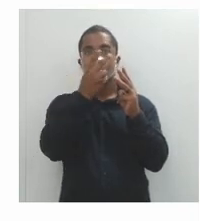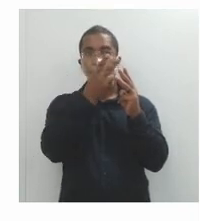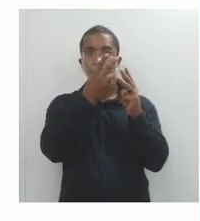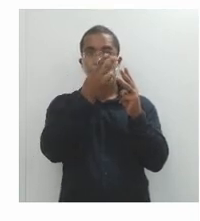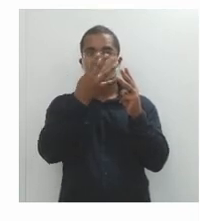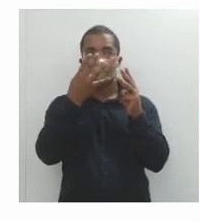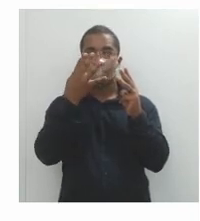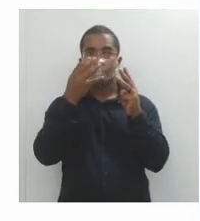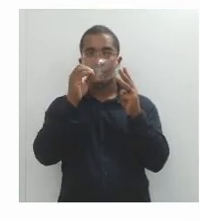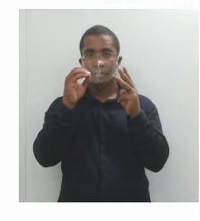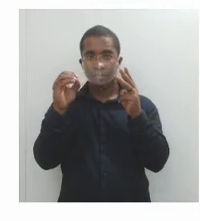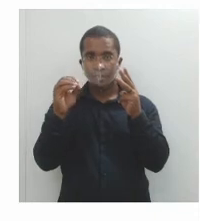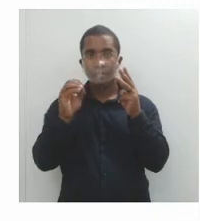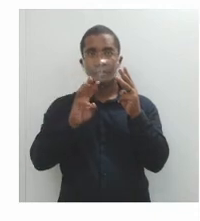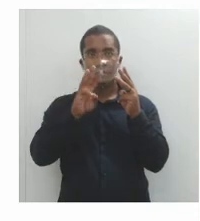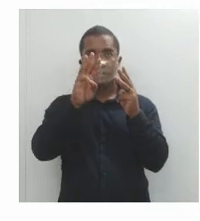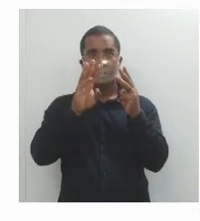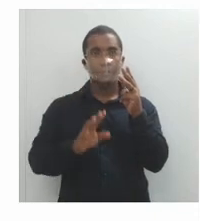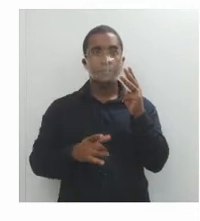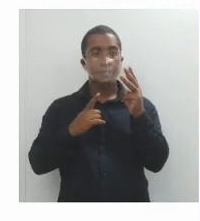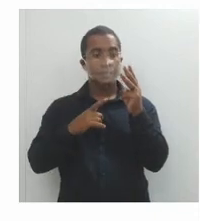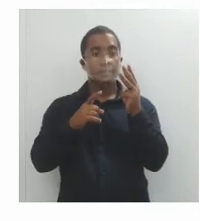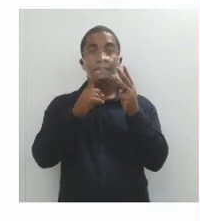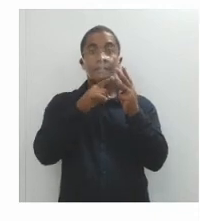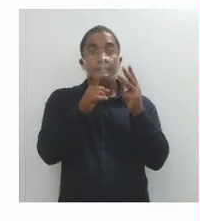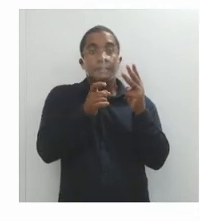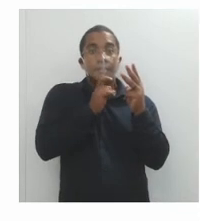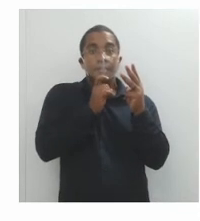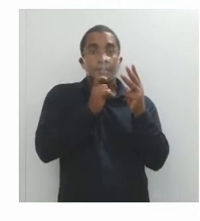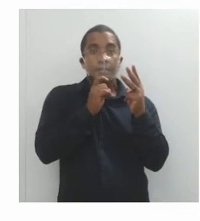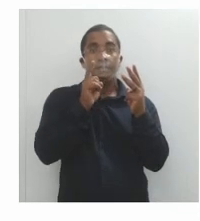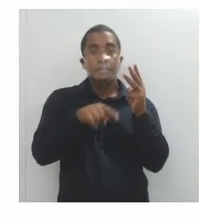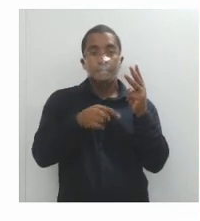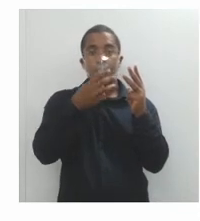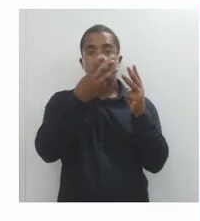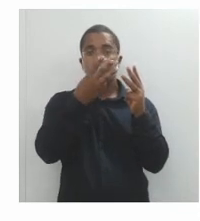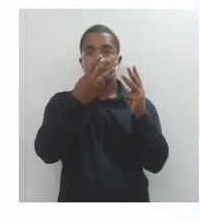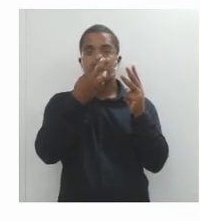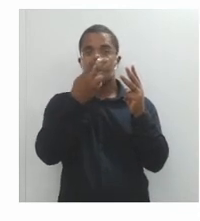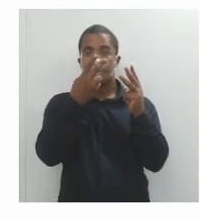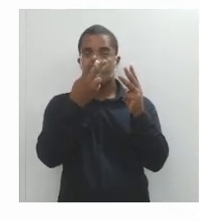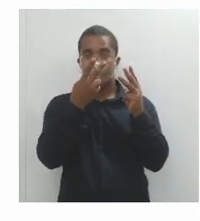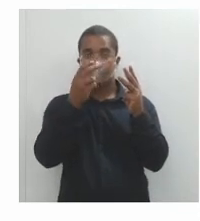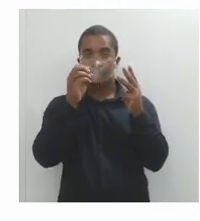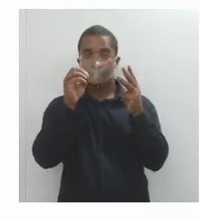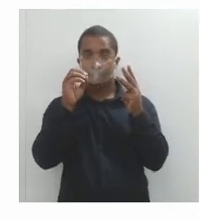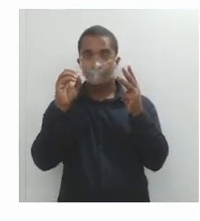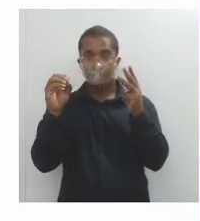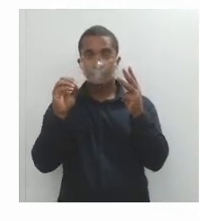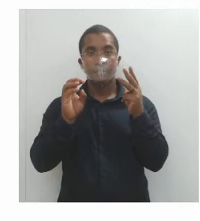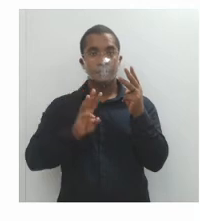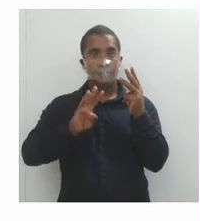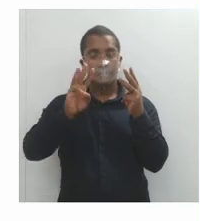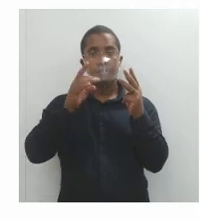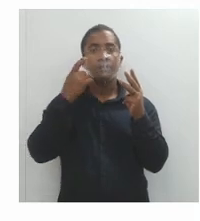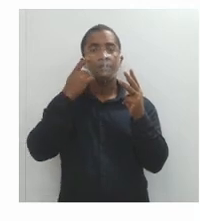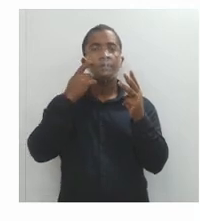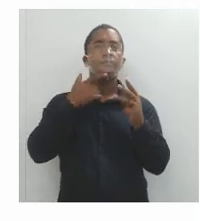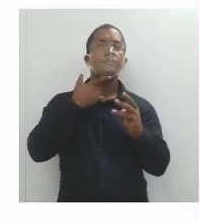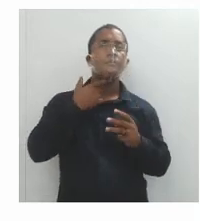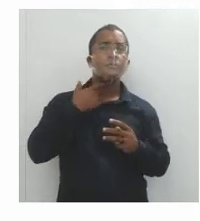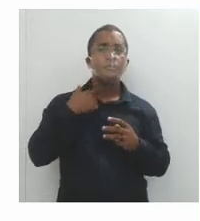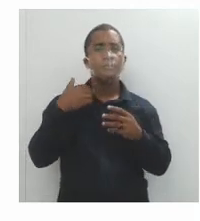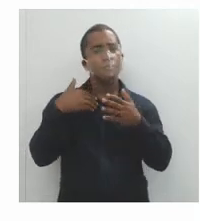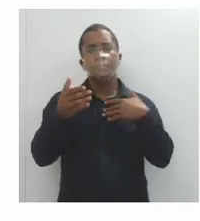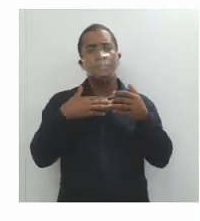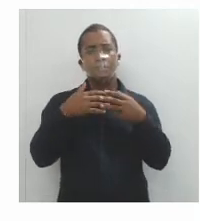e ele faz a seguinte pergunta para a gente aí, né? Ele vai perguntar para você, nesse circuito elétrico, ó, deseja-se que o chuveiro funcione em